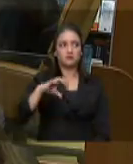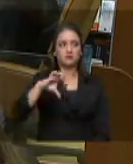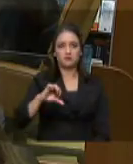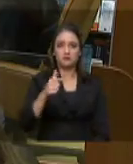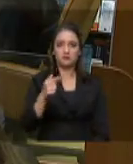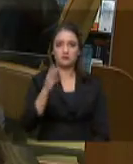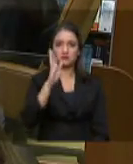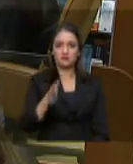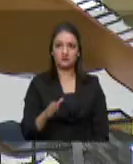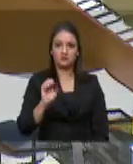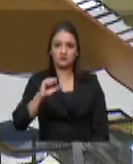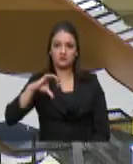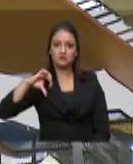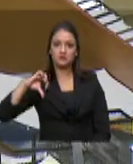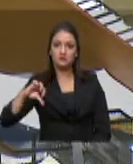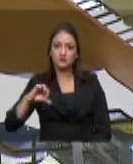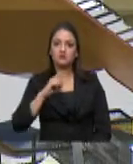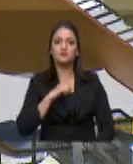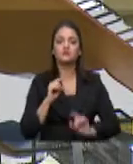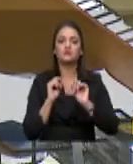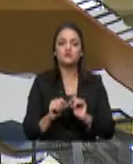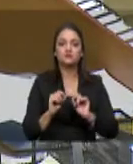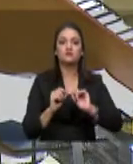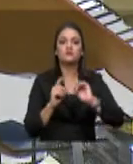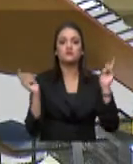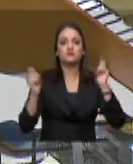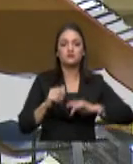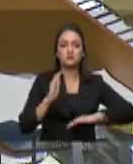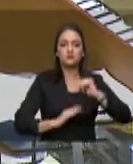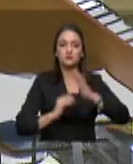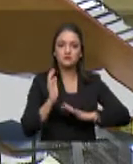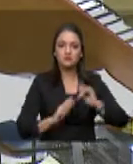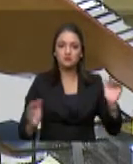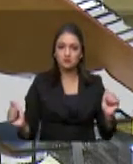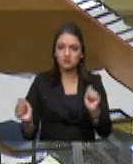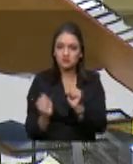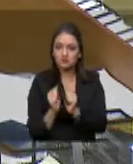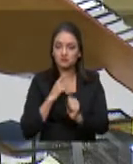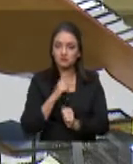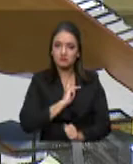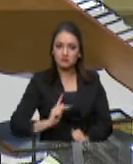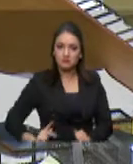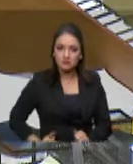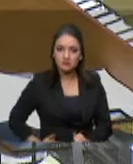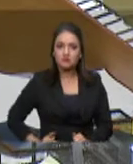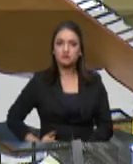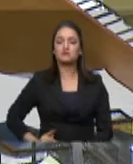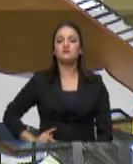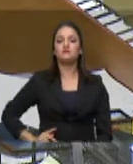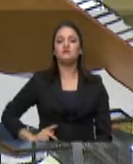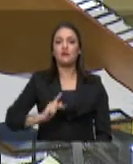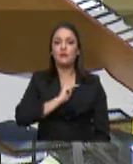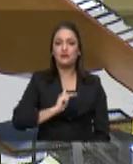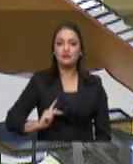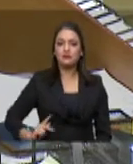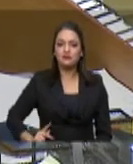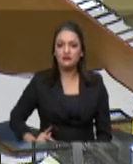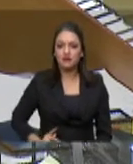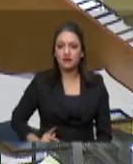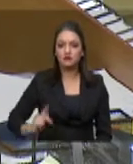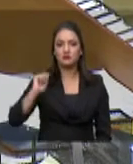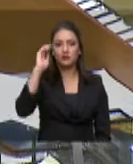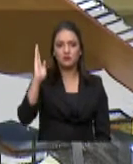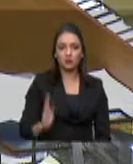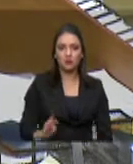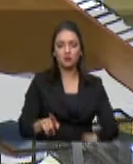7.797, de 89, claramente instituiu a competência conjunta da Presidência da República e do Instituto Brasileiro do Meio Ambiente e Recursos Naturais